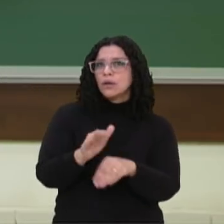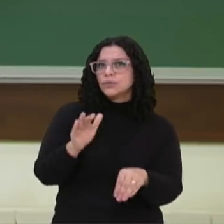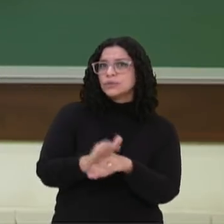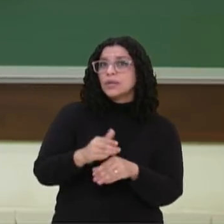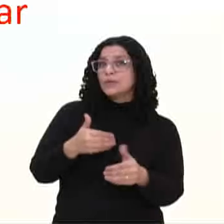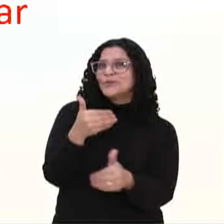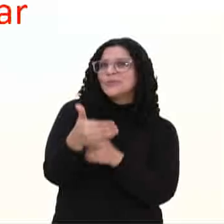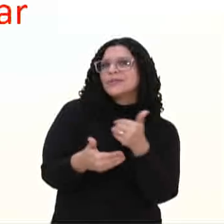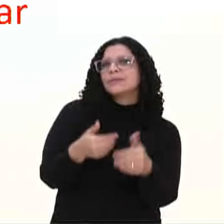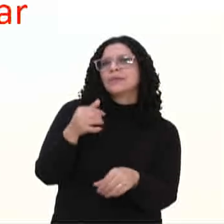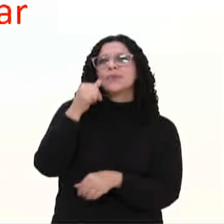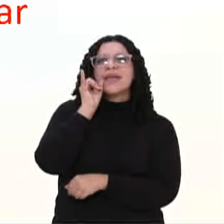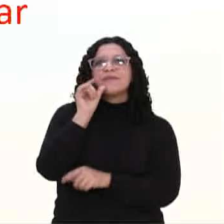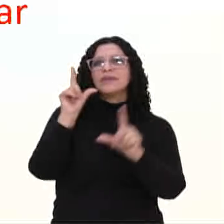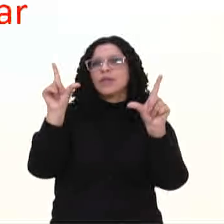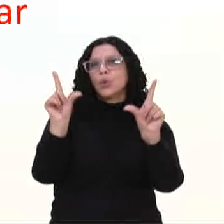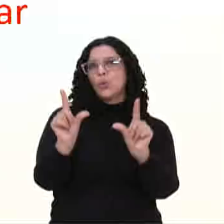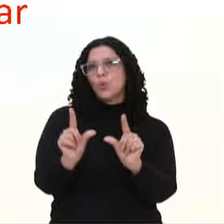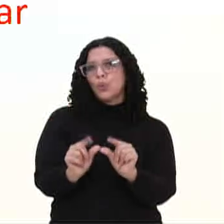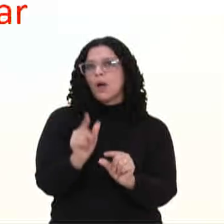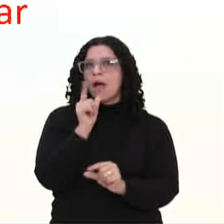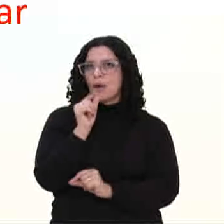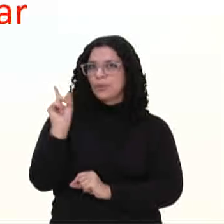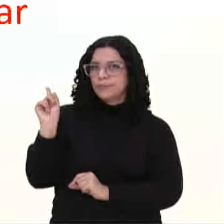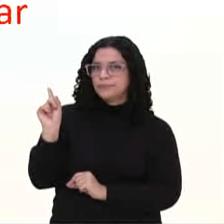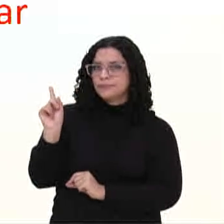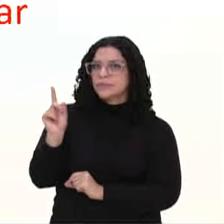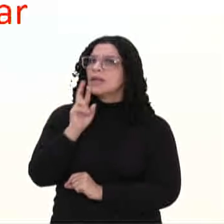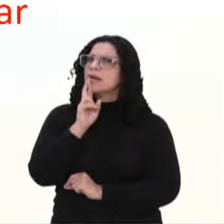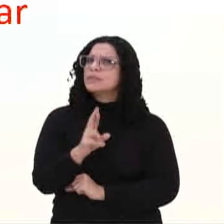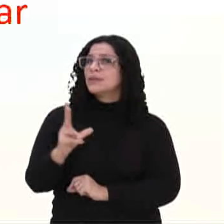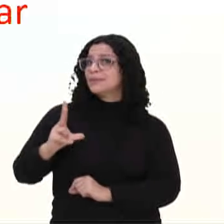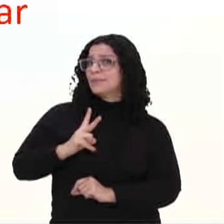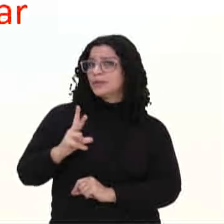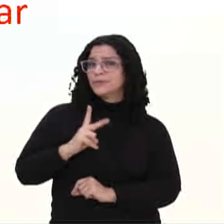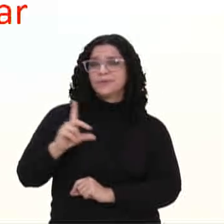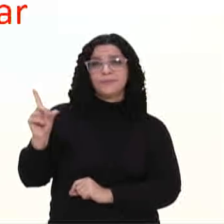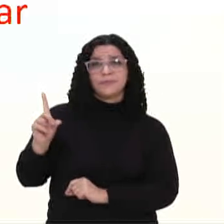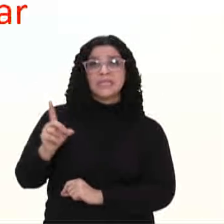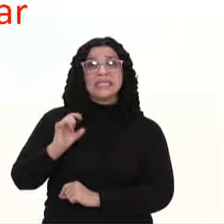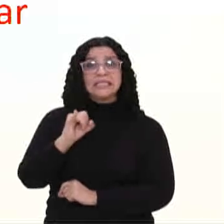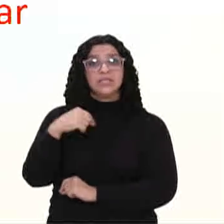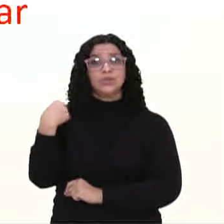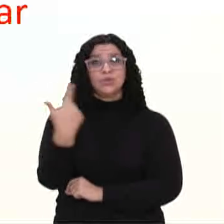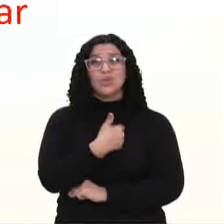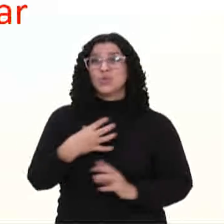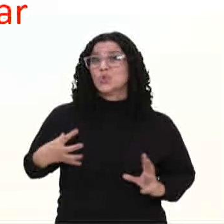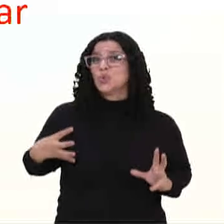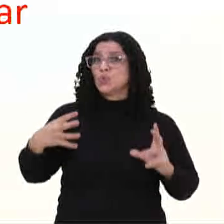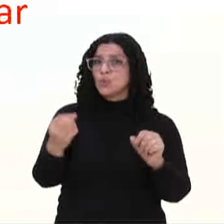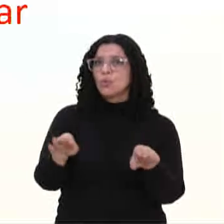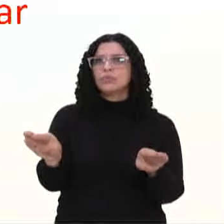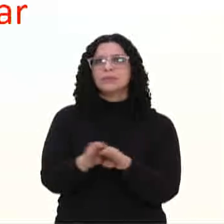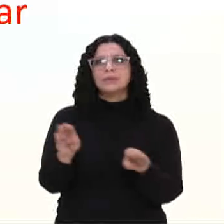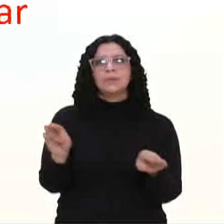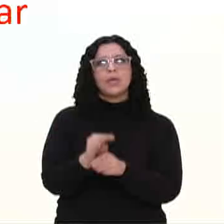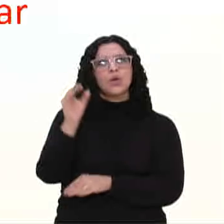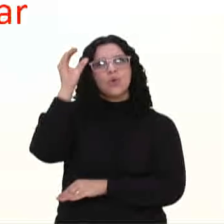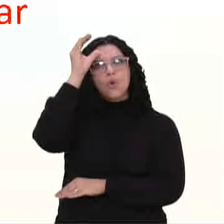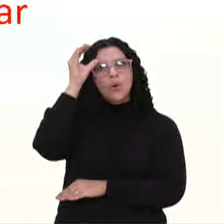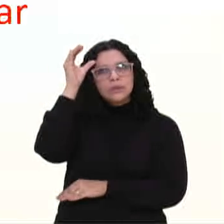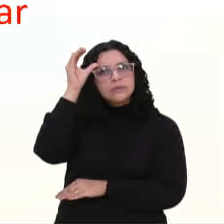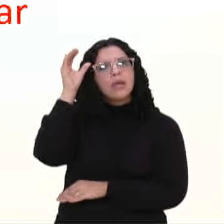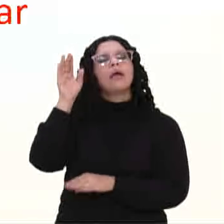interferir nesse processo para evitar que isso aconteça? Resposta pessoal. Se todos nós nos